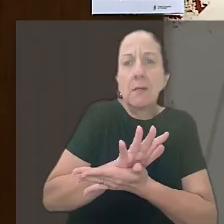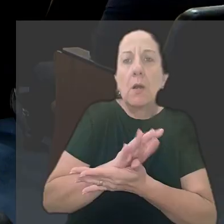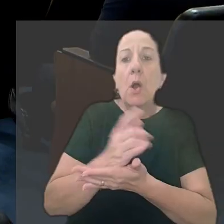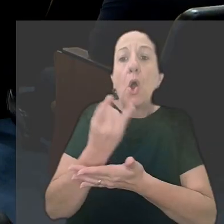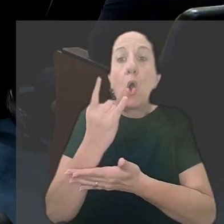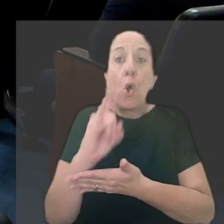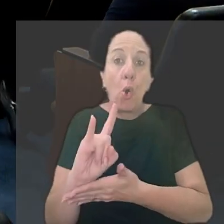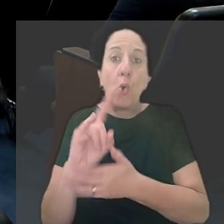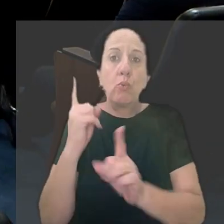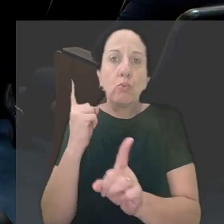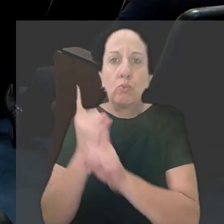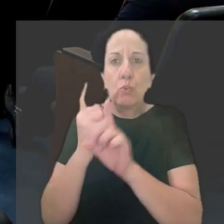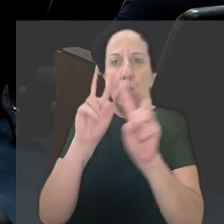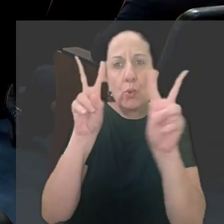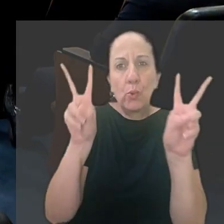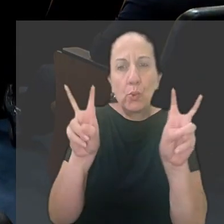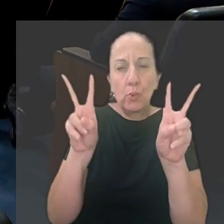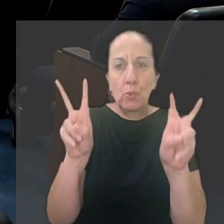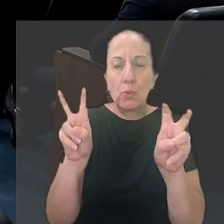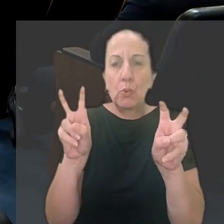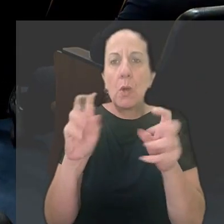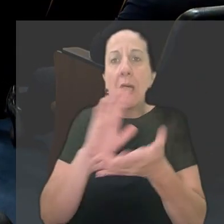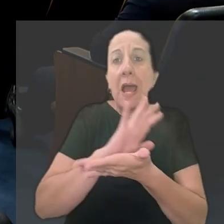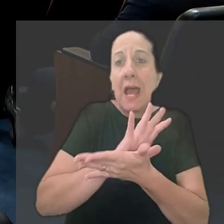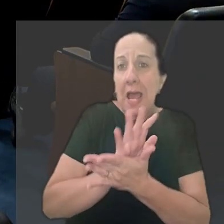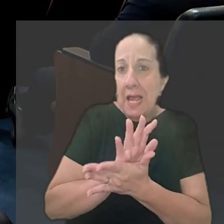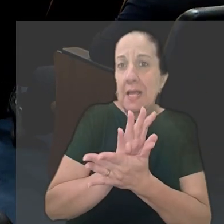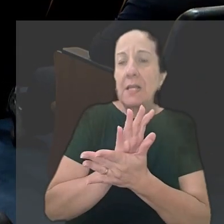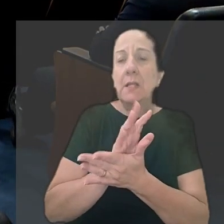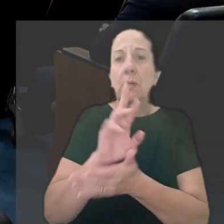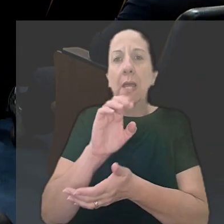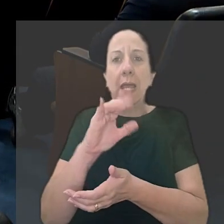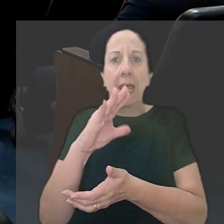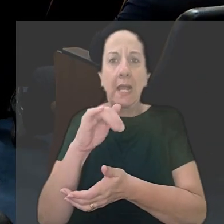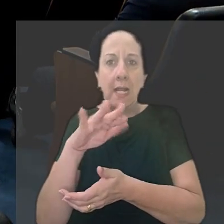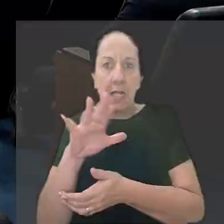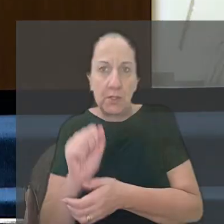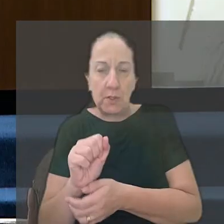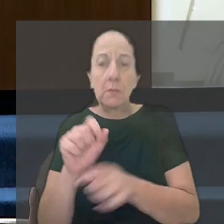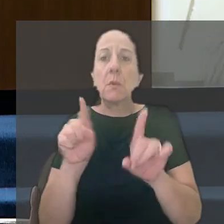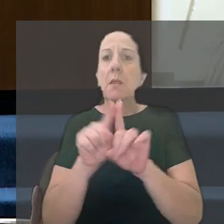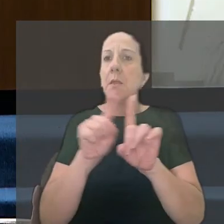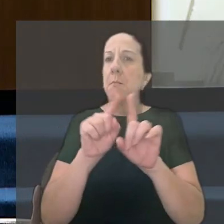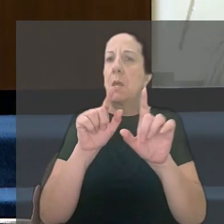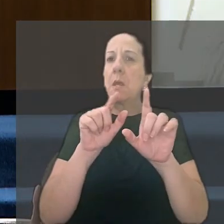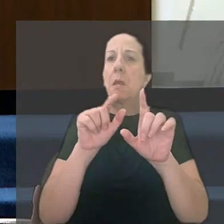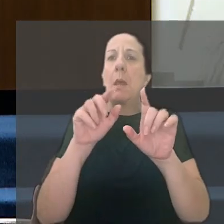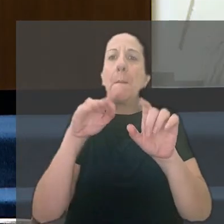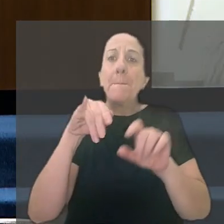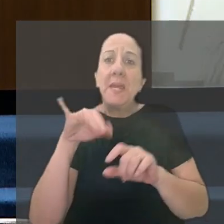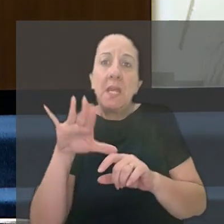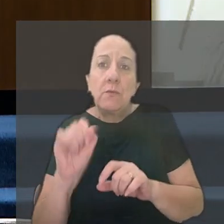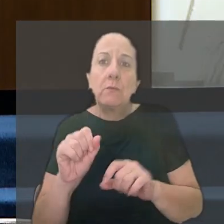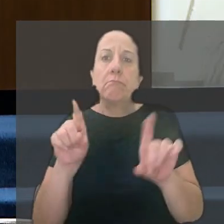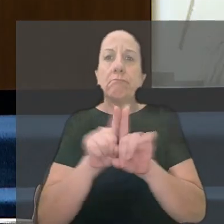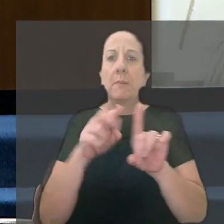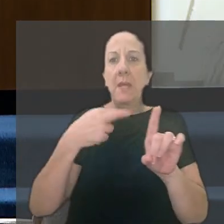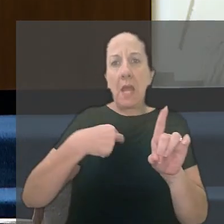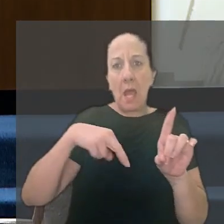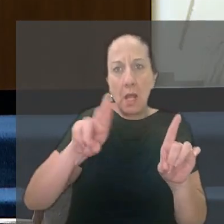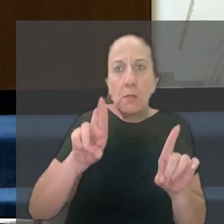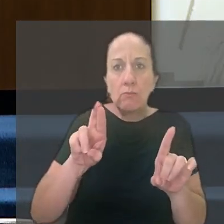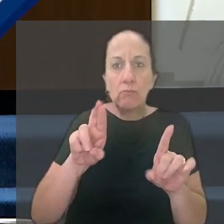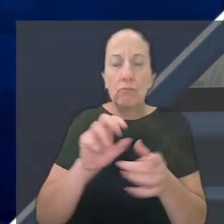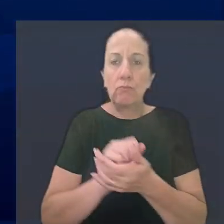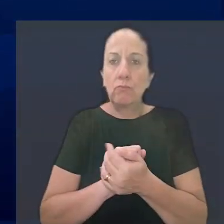racistas. Na última mesa redonda, os temas abordados foram o racismo recreativo, o racismo na mídia e o racismo religioso.